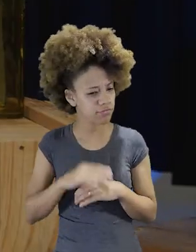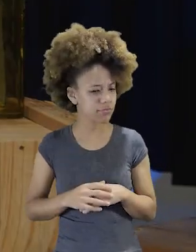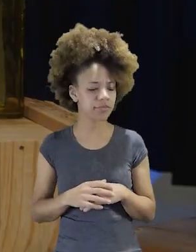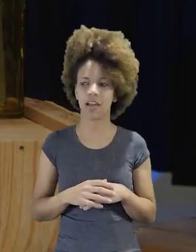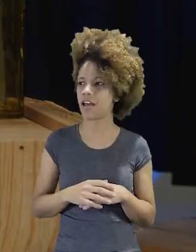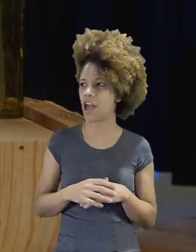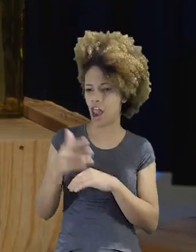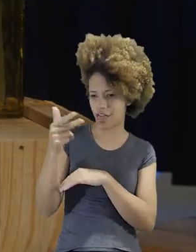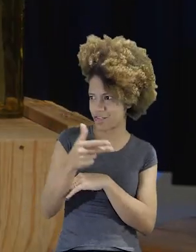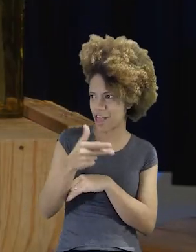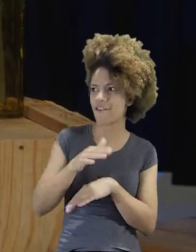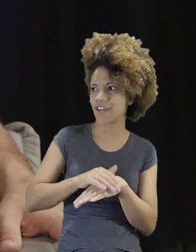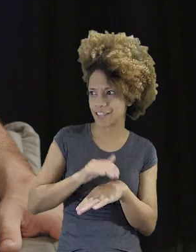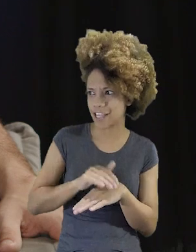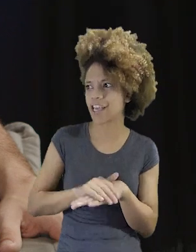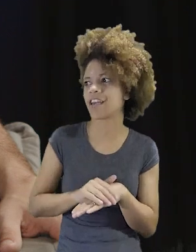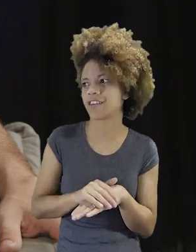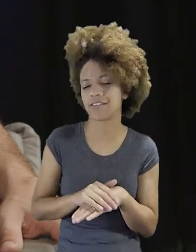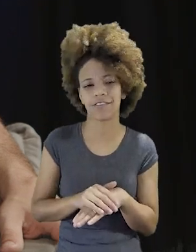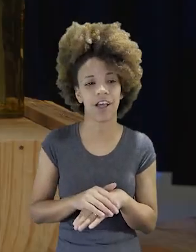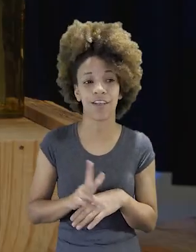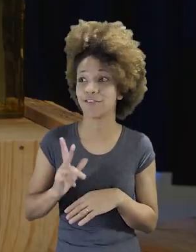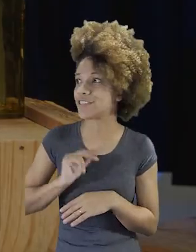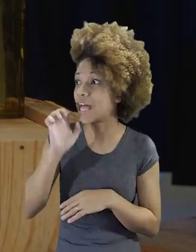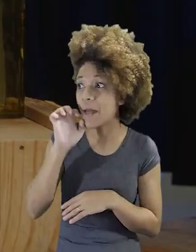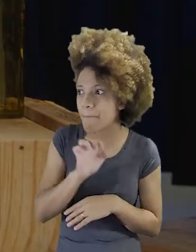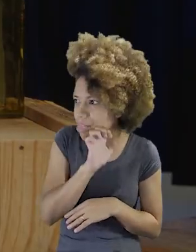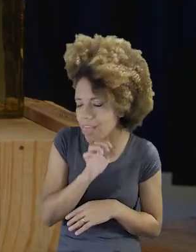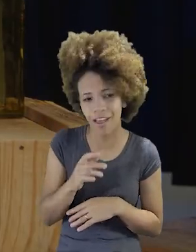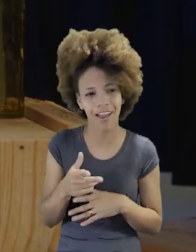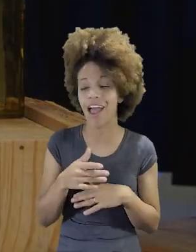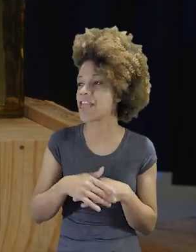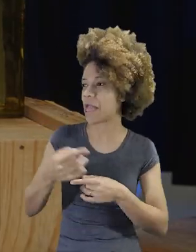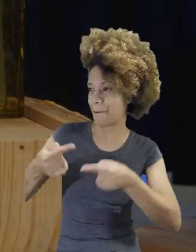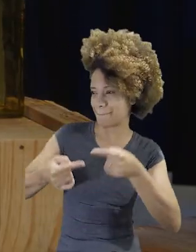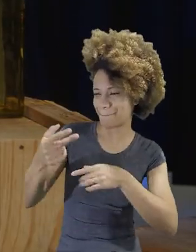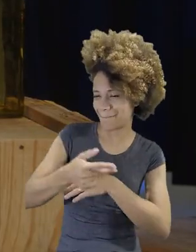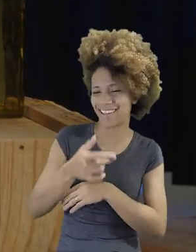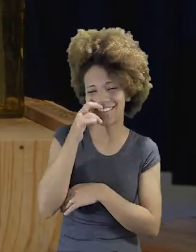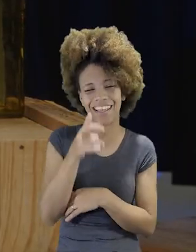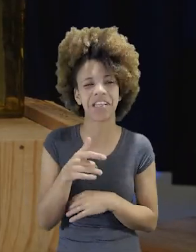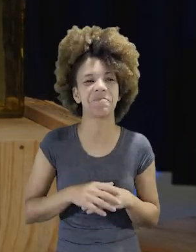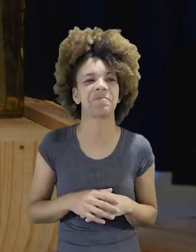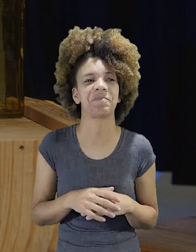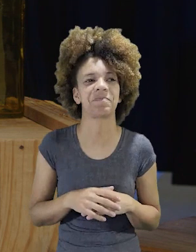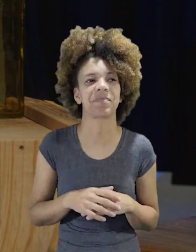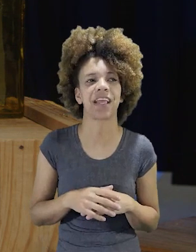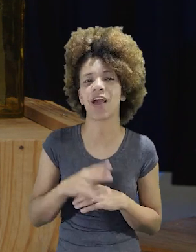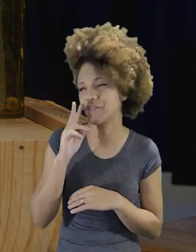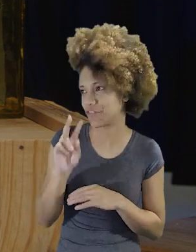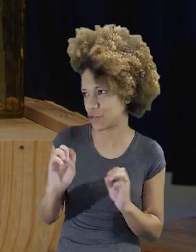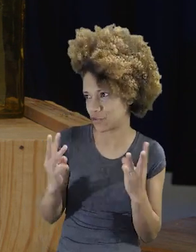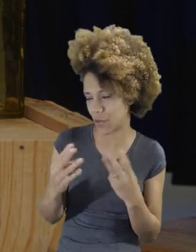freestyle ele fazia muito né como né era era então isso é coisa da Batalha engraçada